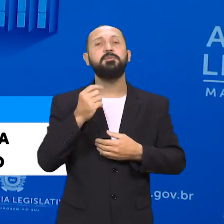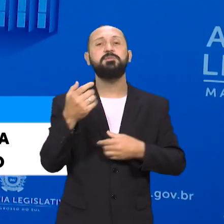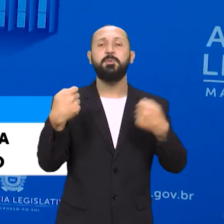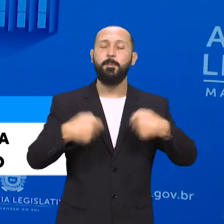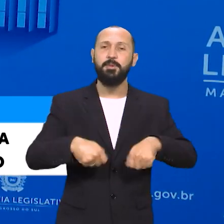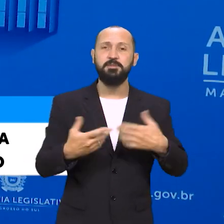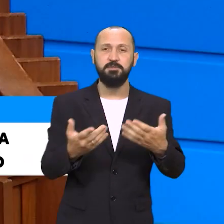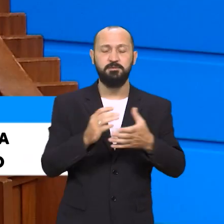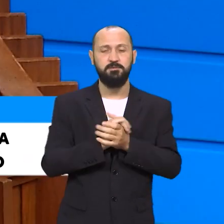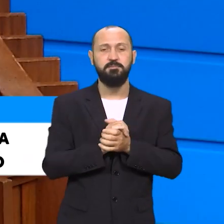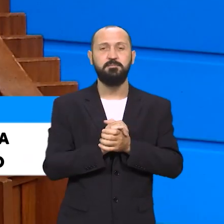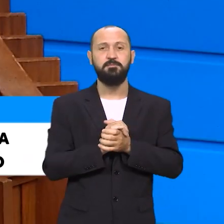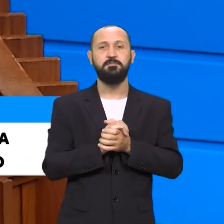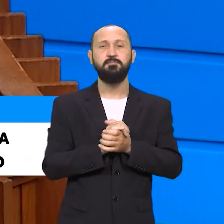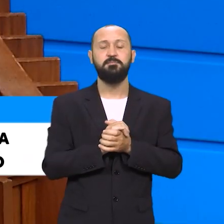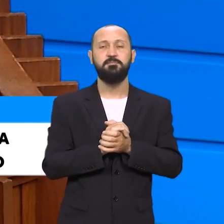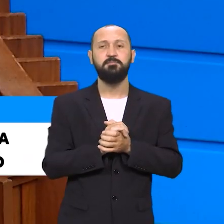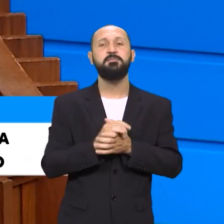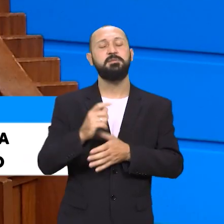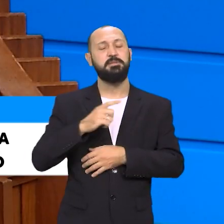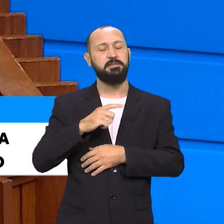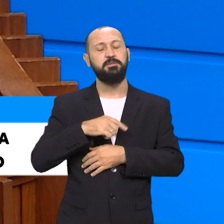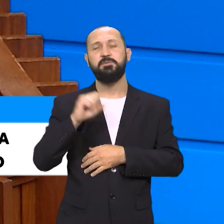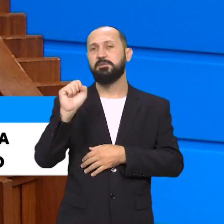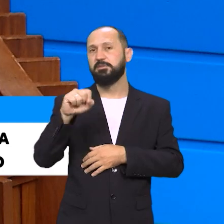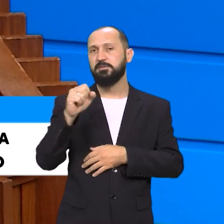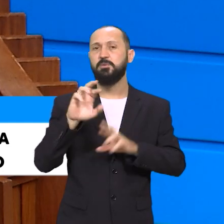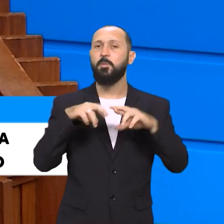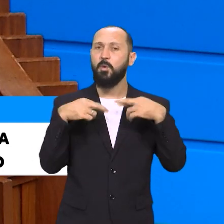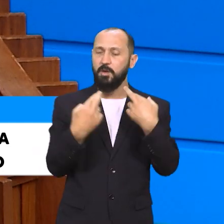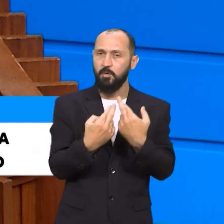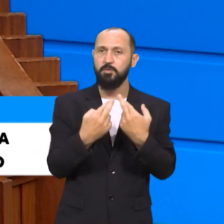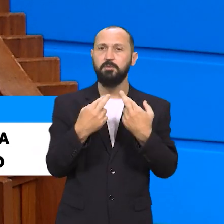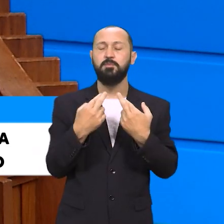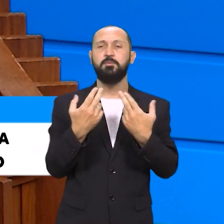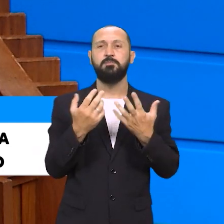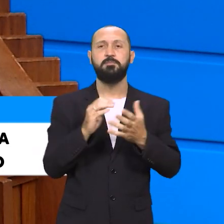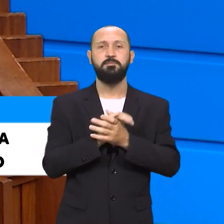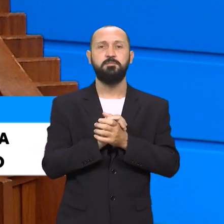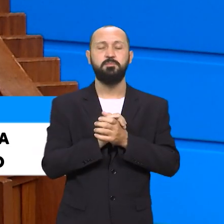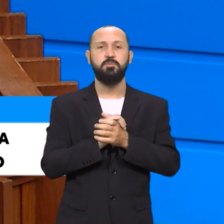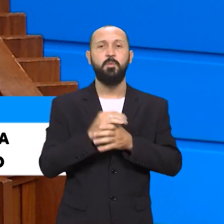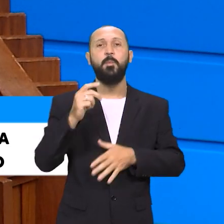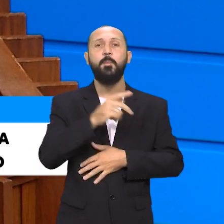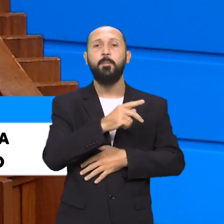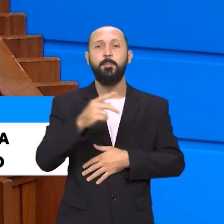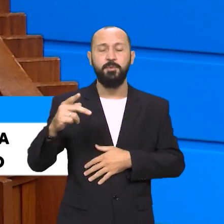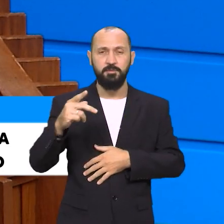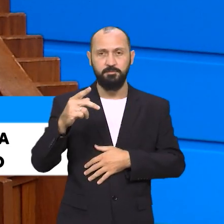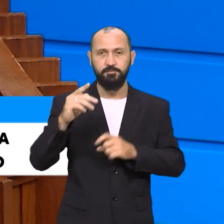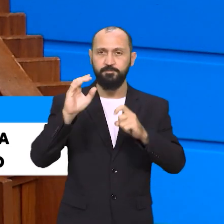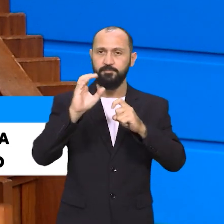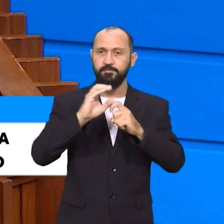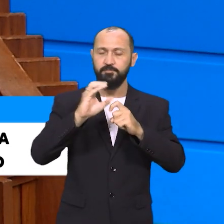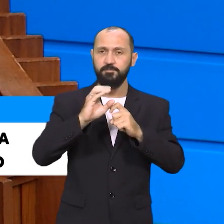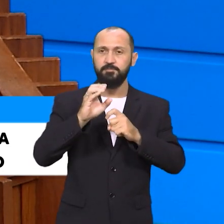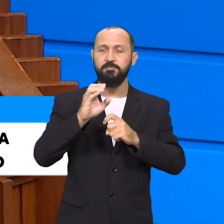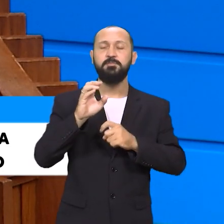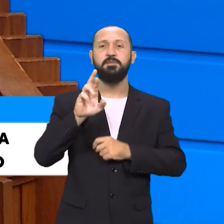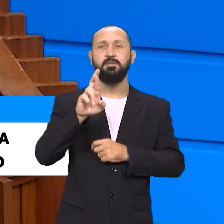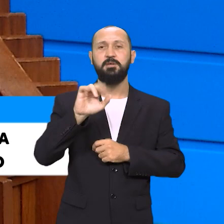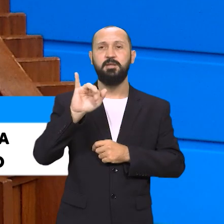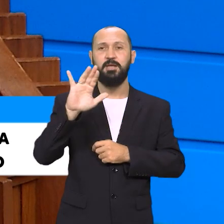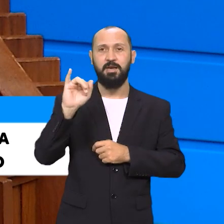documentos que a gente precisa. Tivemos, sim, uma reunião com o presidente da CACEMES, Dr.